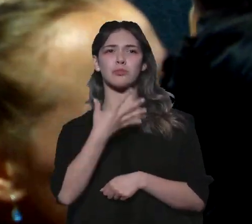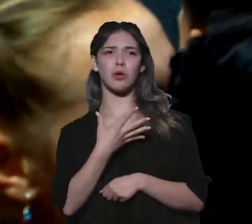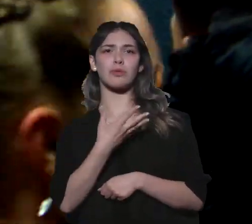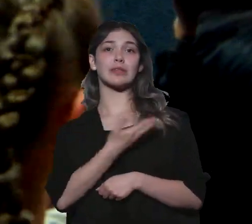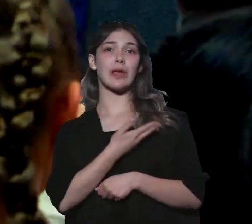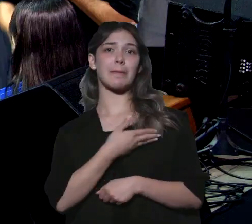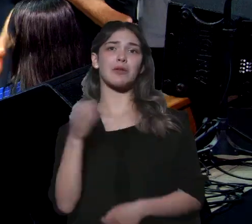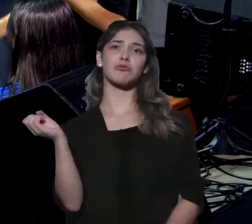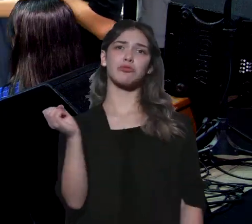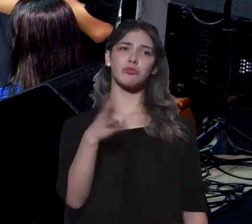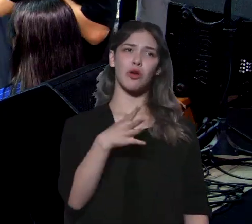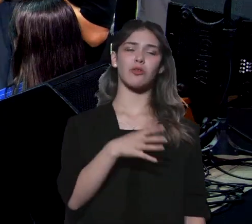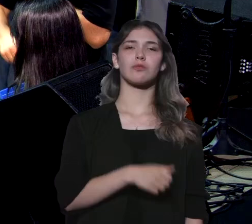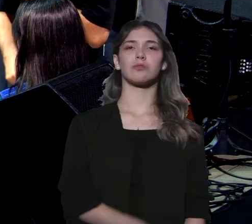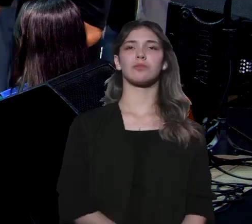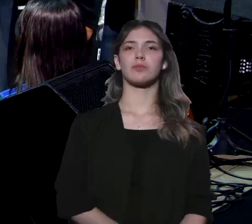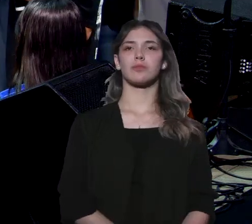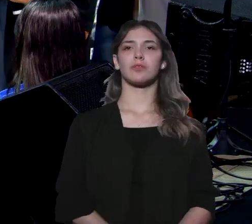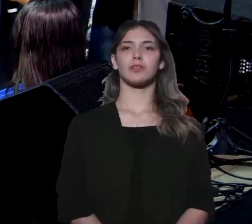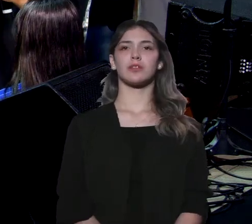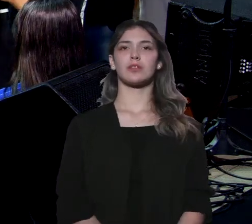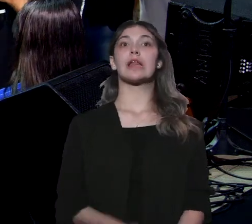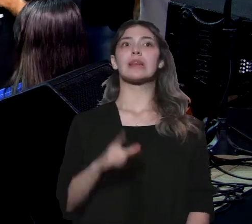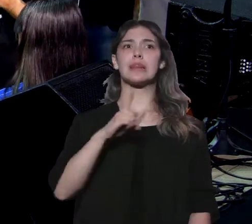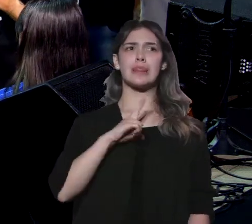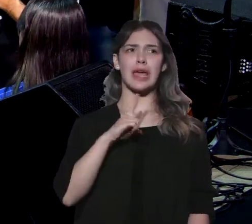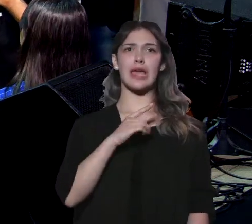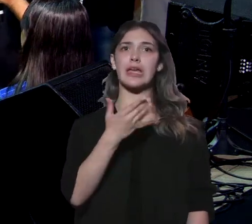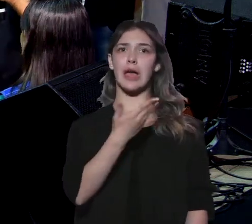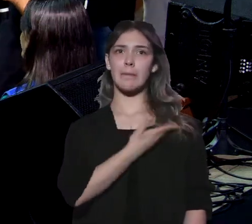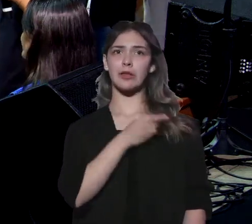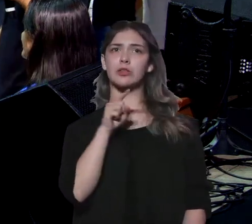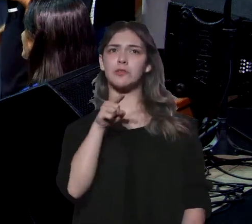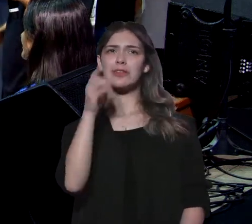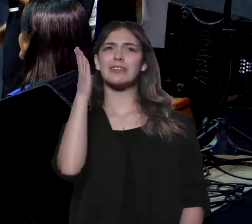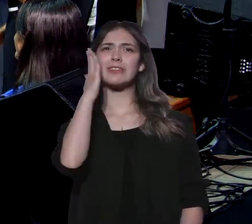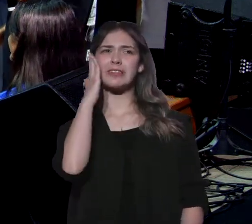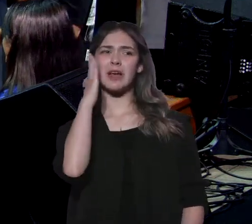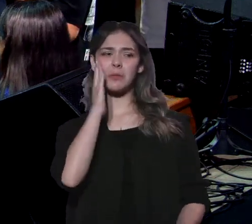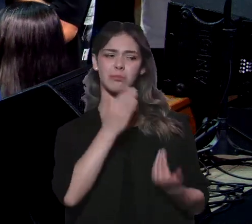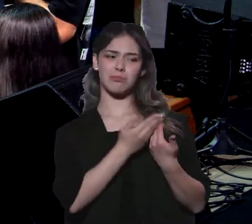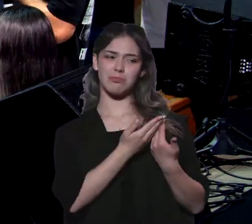de todos os seus amigos? Todos não, mas tem alguns que você sabe que você tem que se afastar.